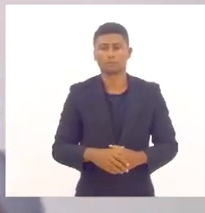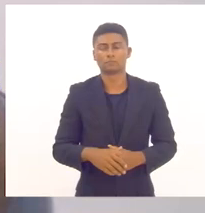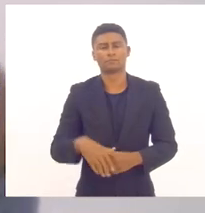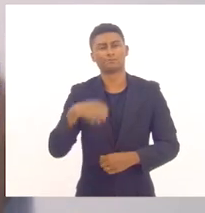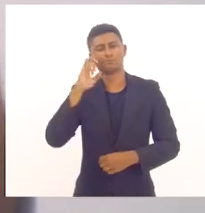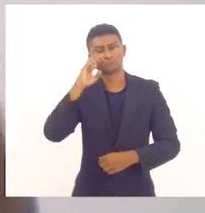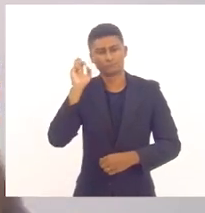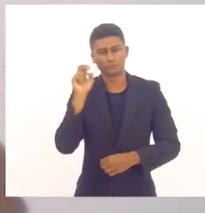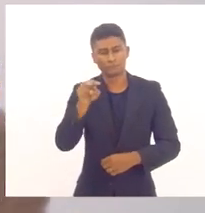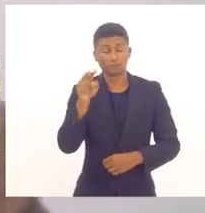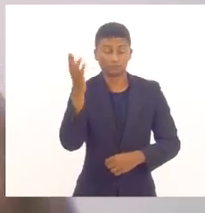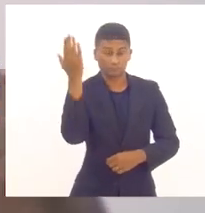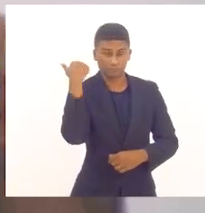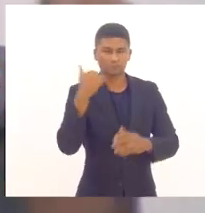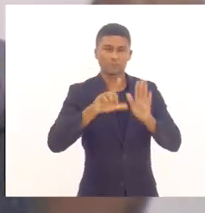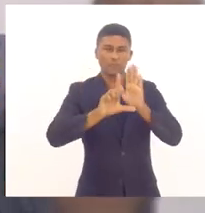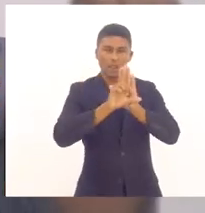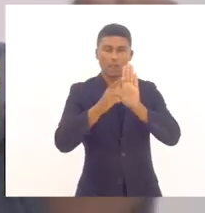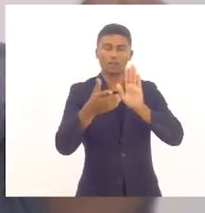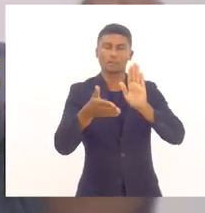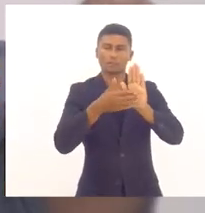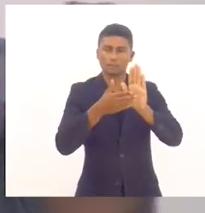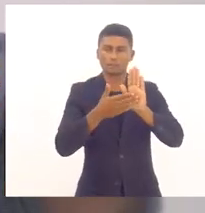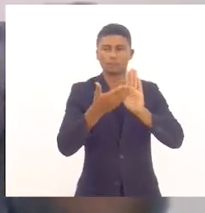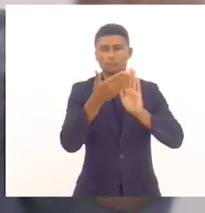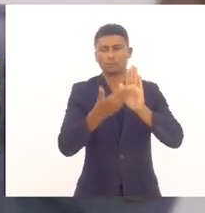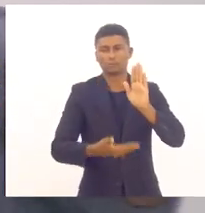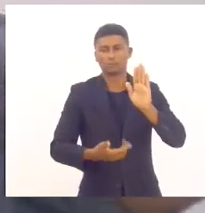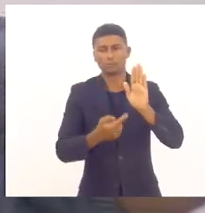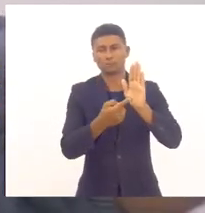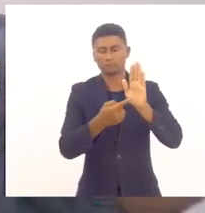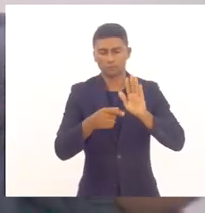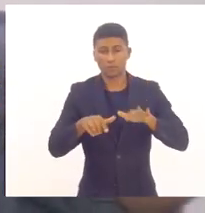lei que eu propus lá atrás, e eu tenho tudo, se fizer uma inspeção no meu computador,